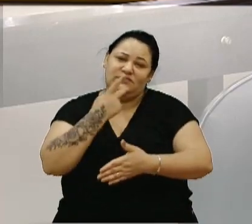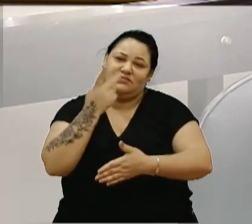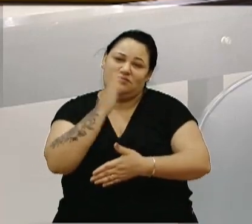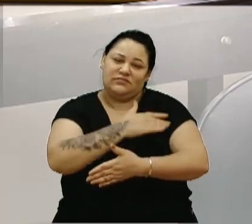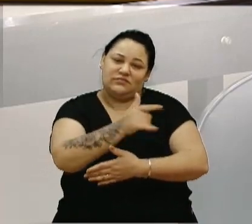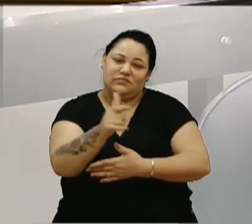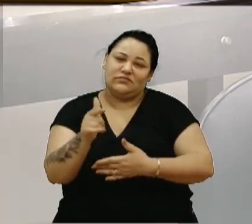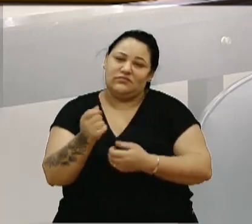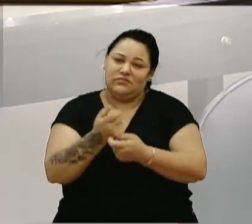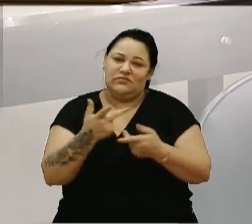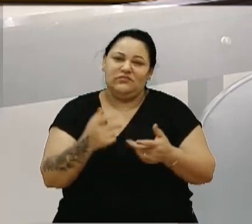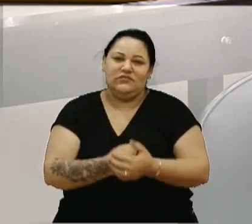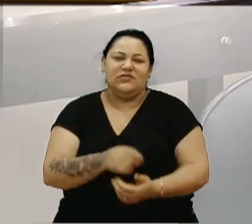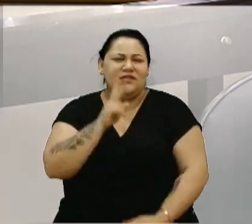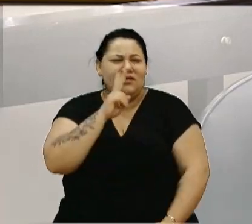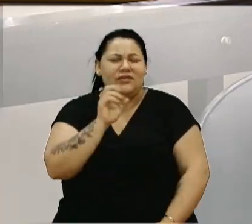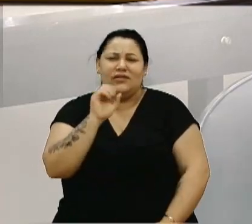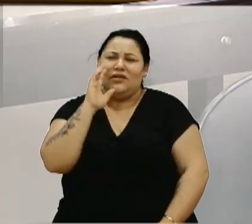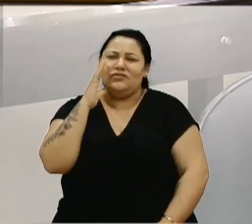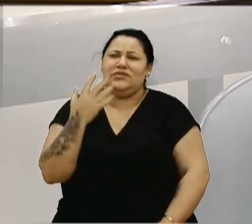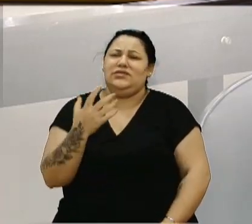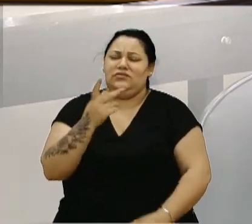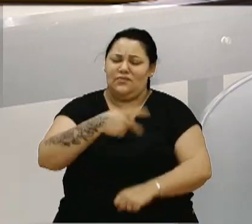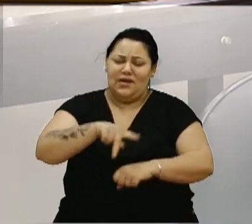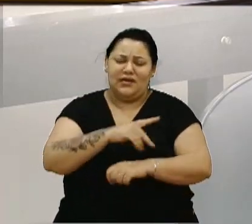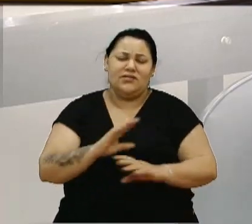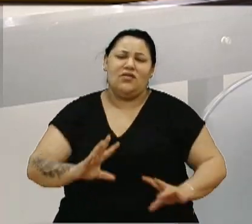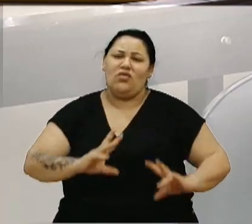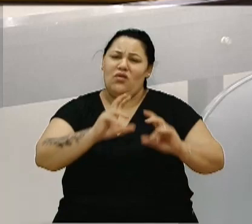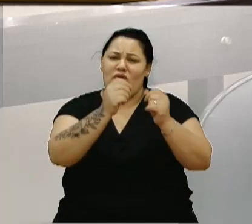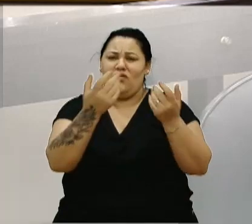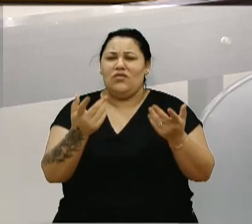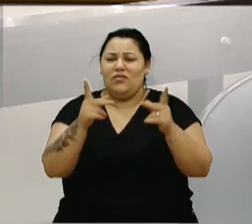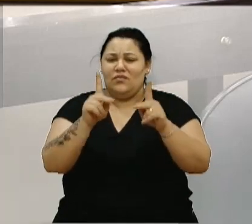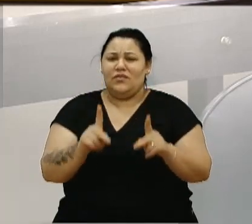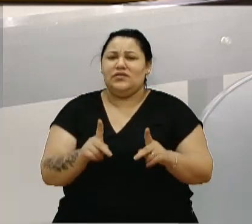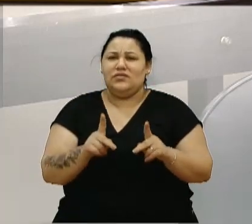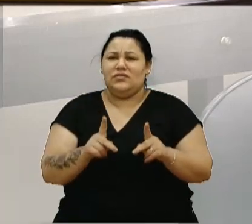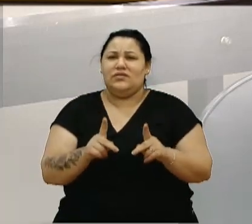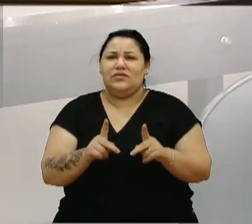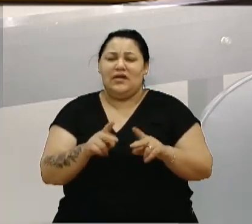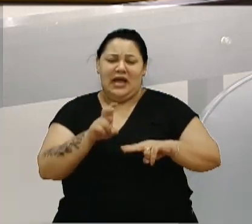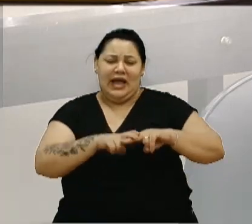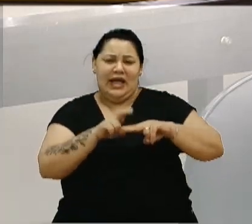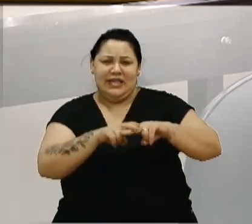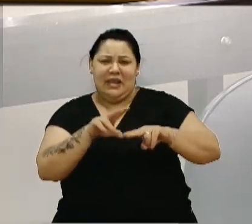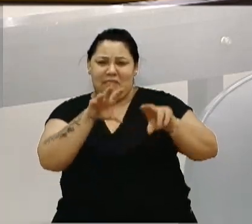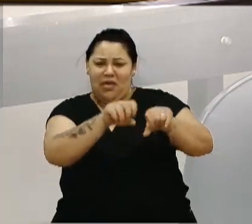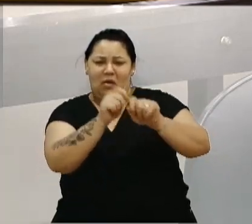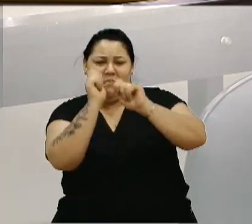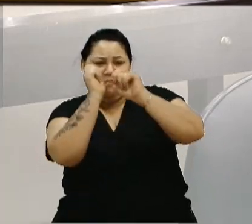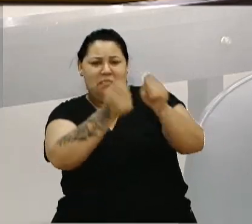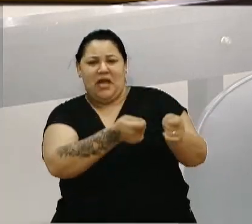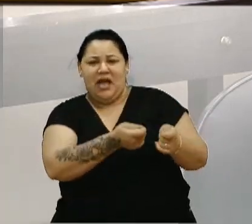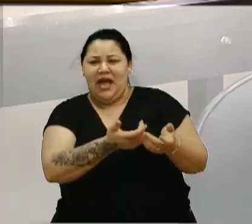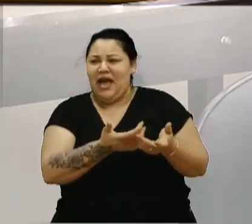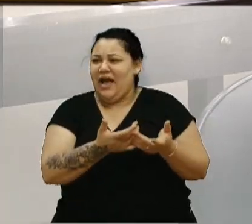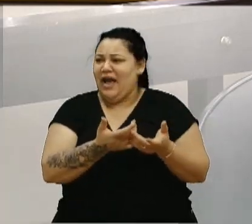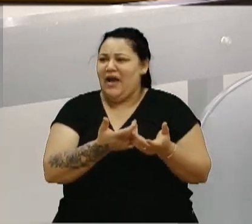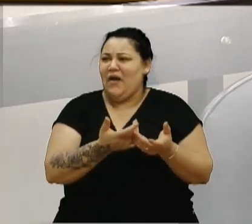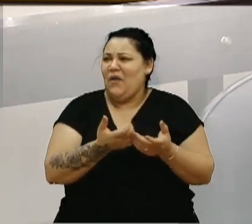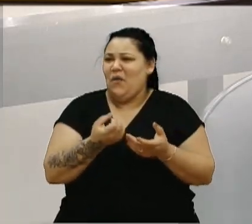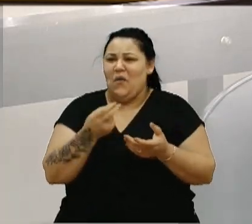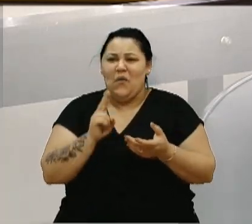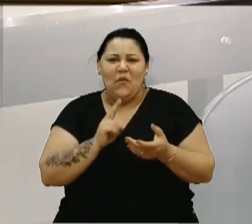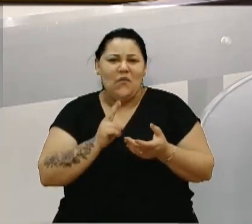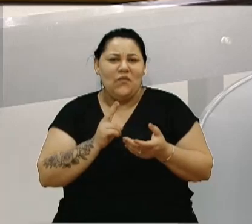que aconteceu no país afora, de cima para baixo. Pessoas batendo, chamando o outro de criminoso e agora estão juntos. Mas faz parte